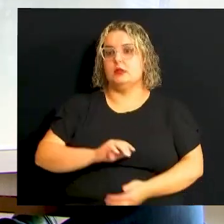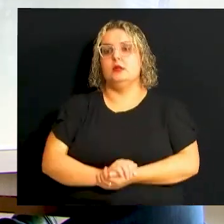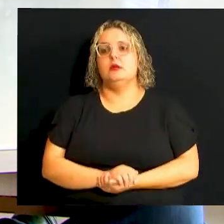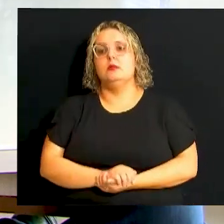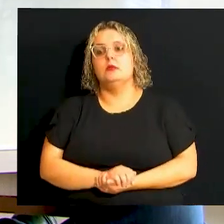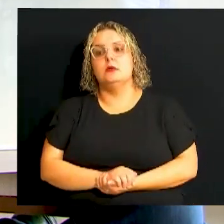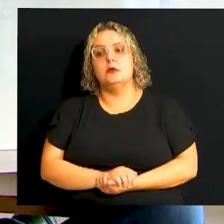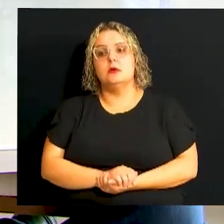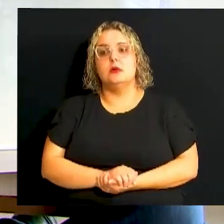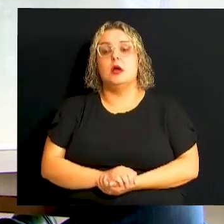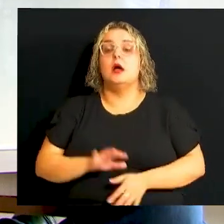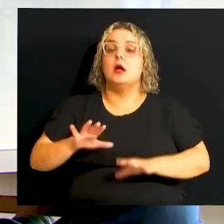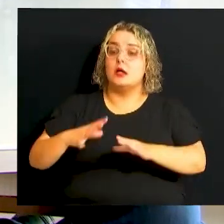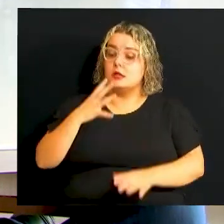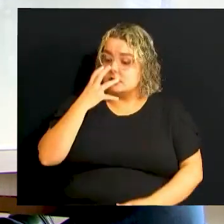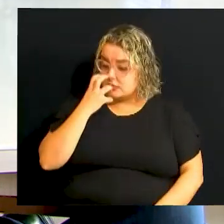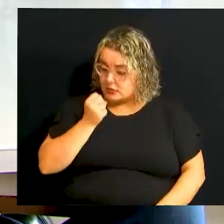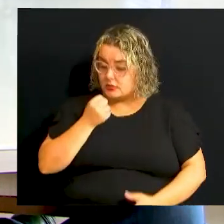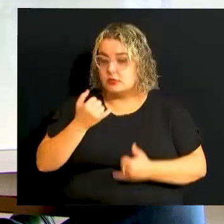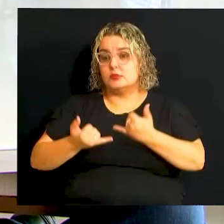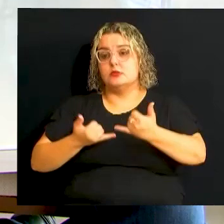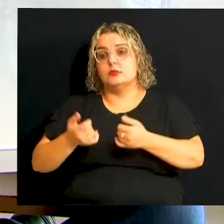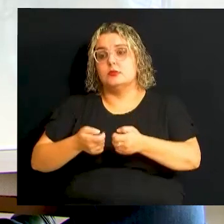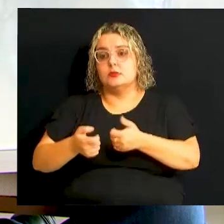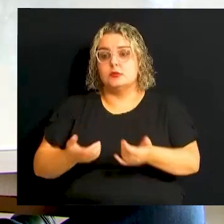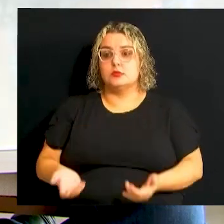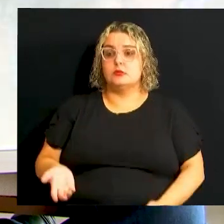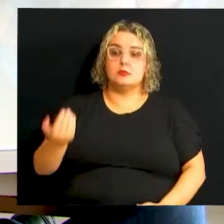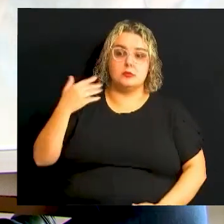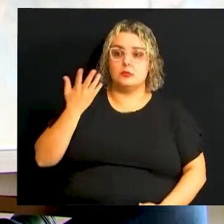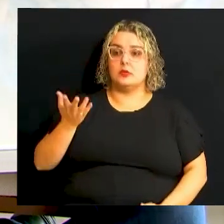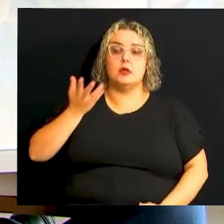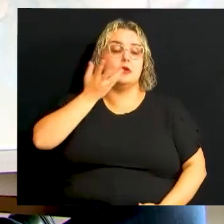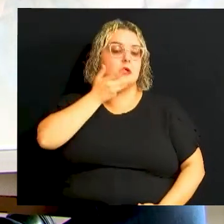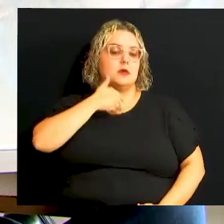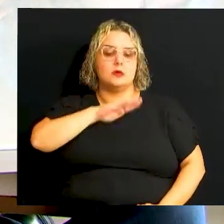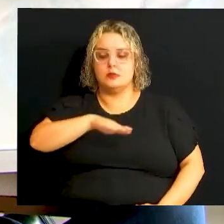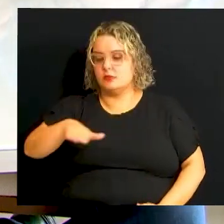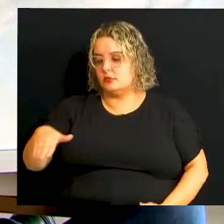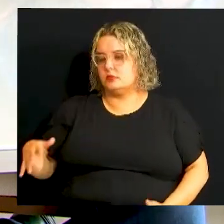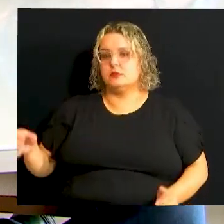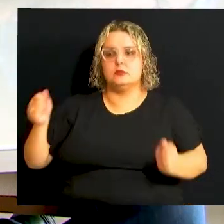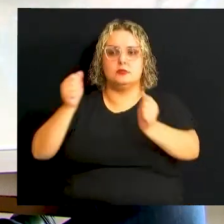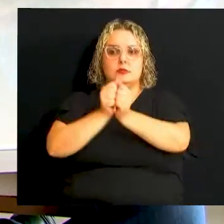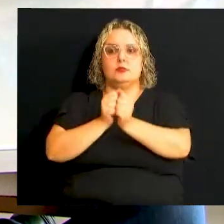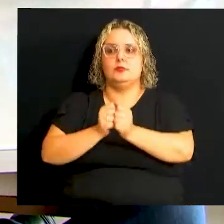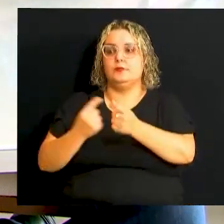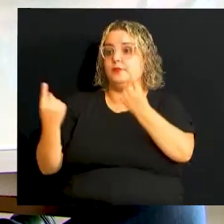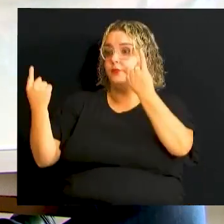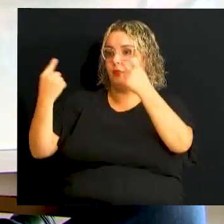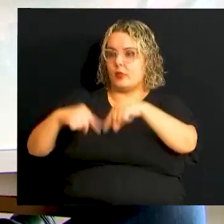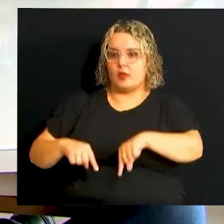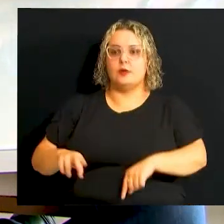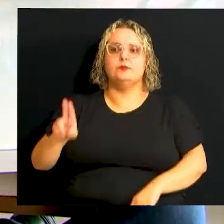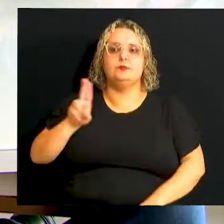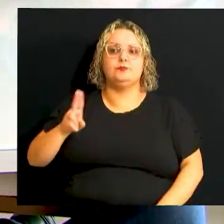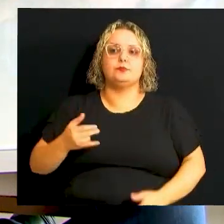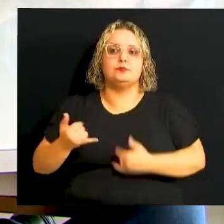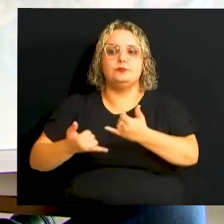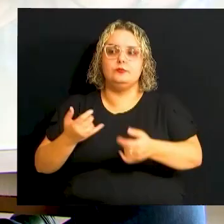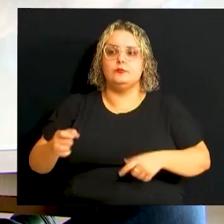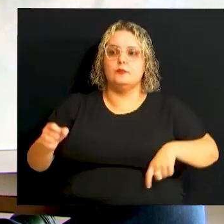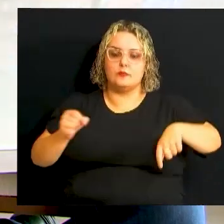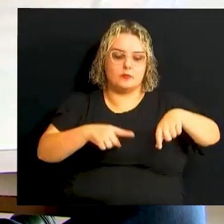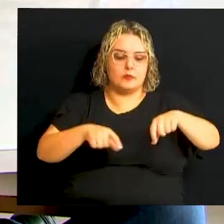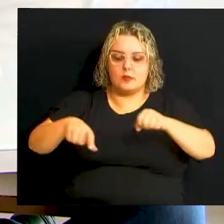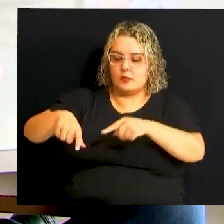eles, às vezes da frustração, dependendo do jogo. Vamos lá, a criançada se reuniu para fazer um campeonato usando